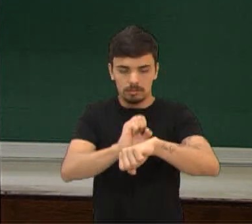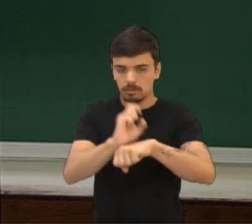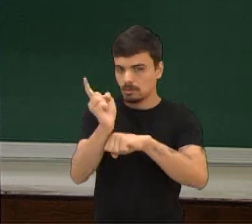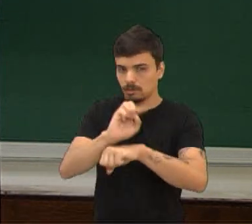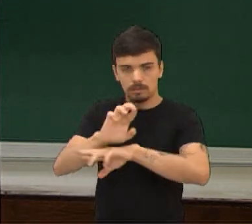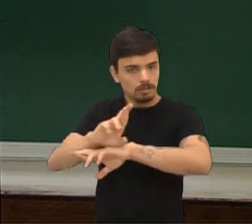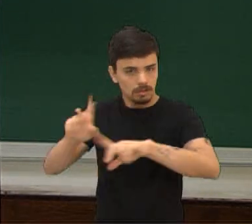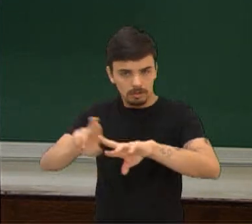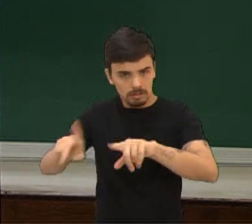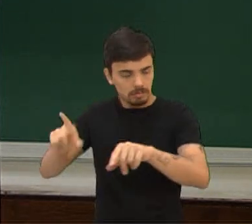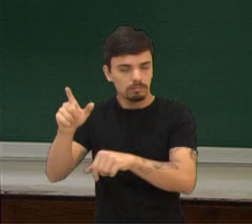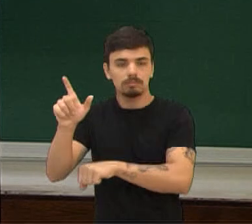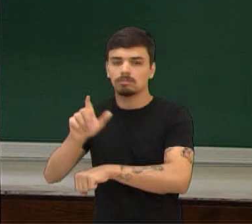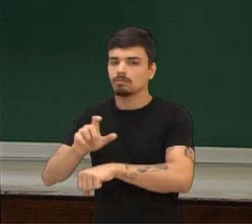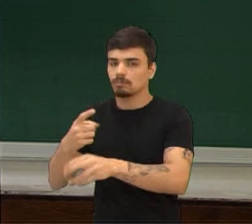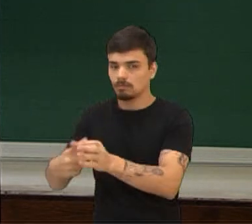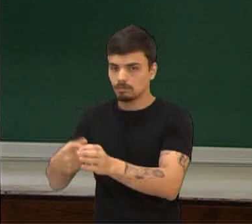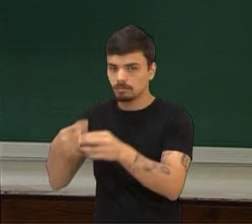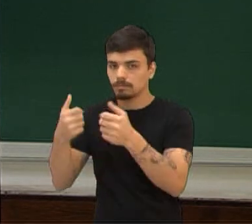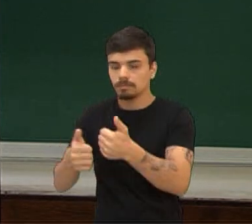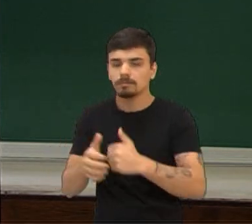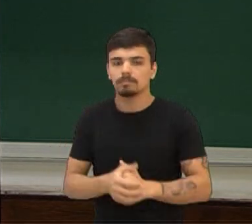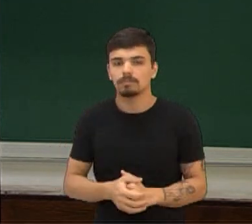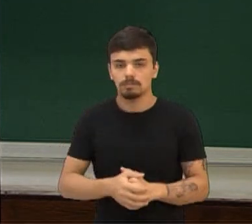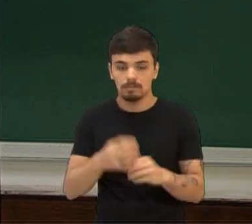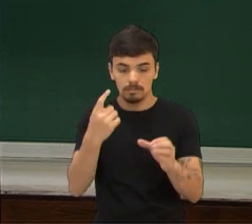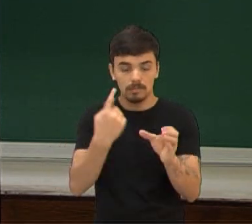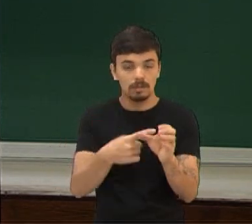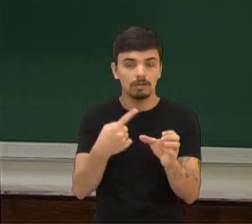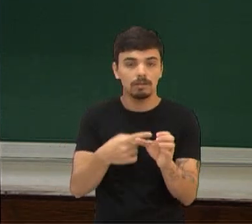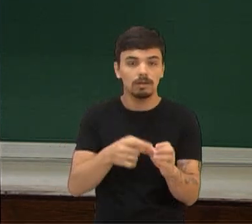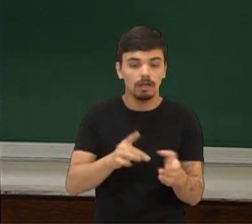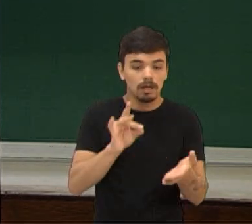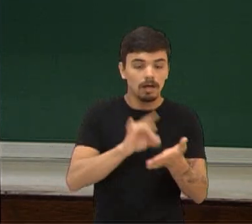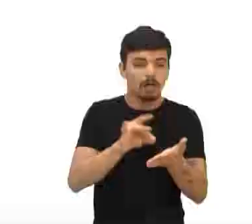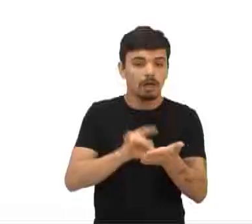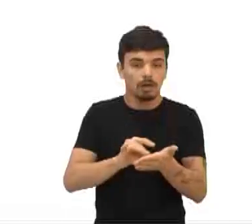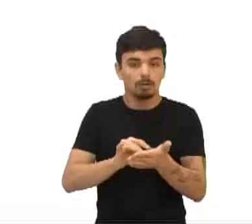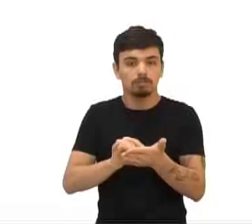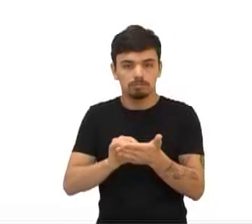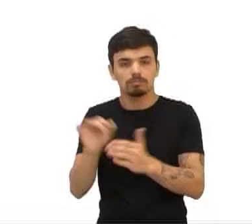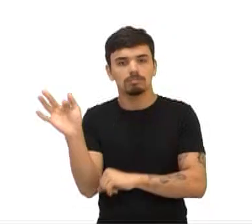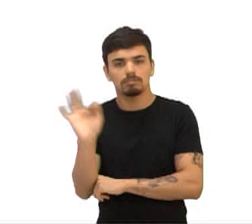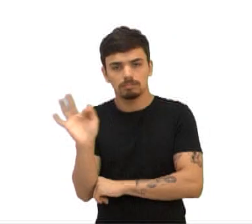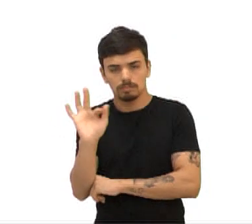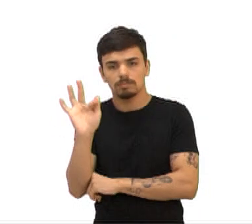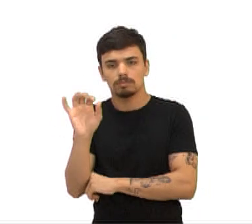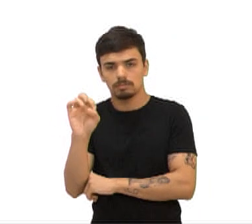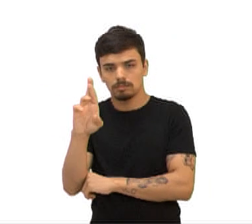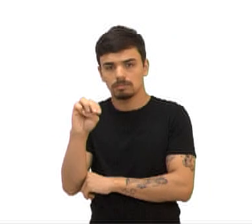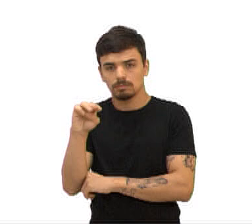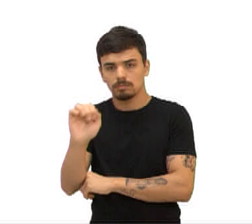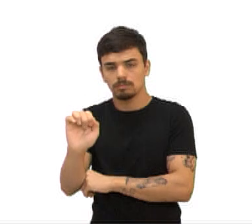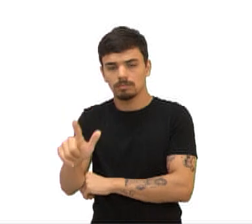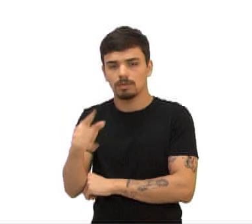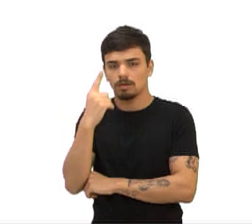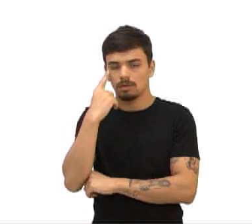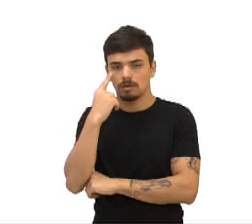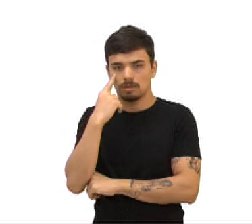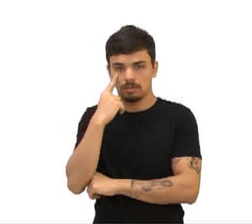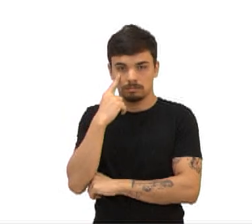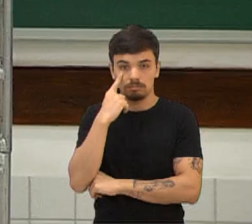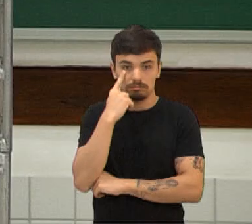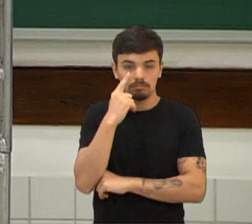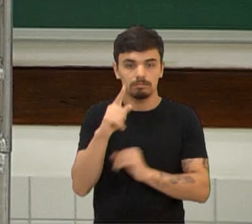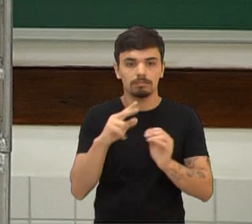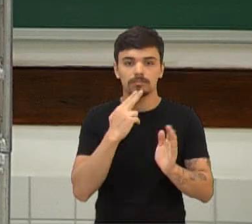cidadania. Então, cidadania real e formal. Vamos ver o que é essa diferença. Os direitos estão consagrados na nossa Carta Magna, na